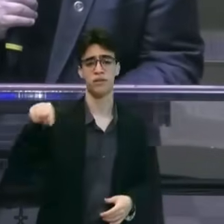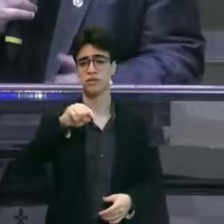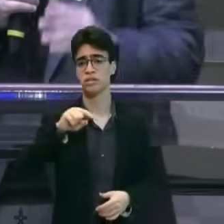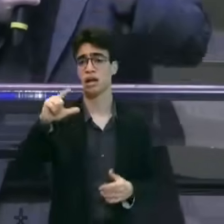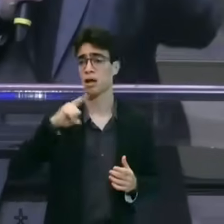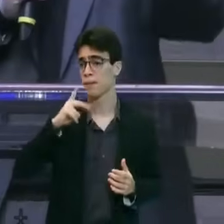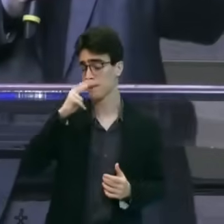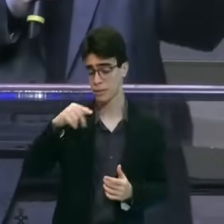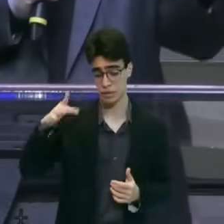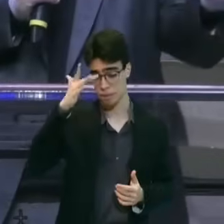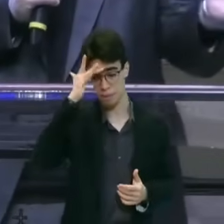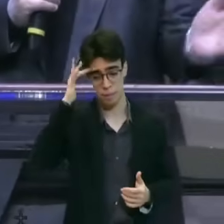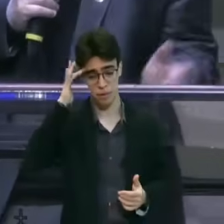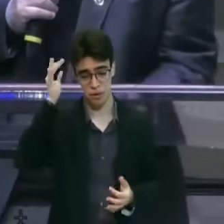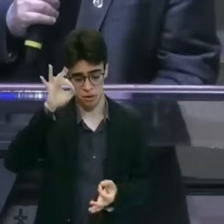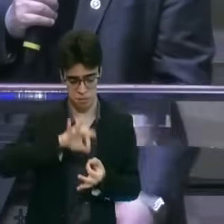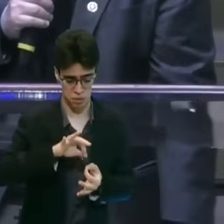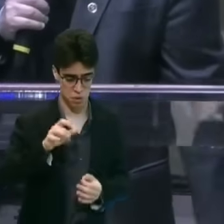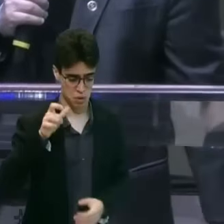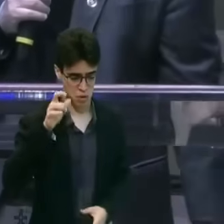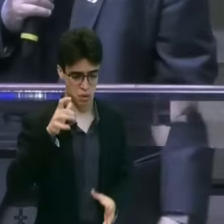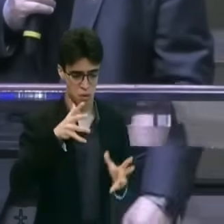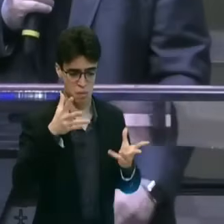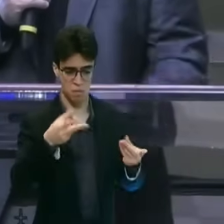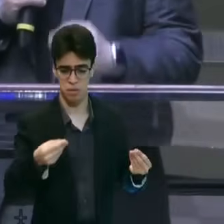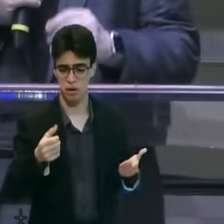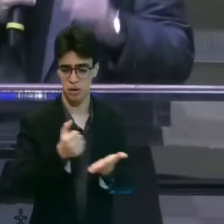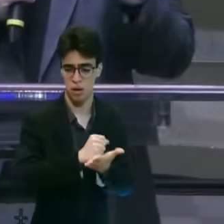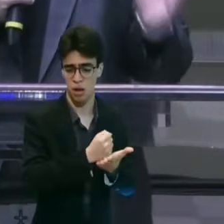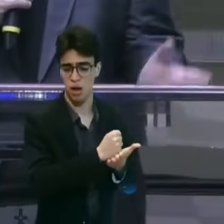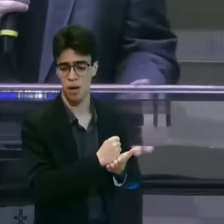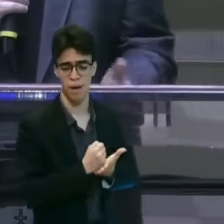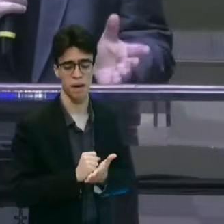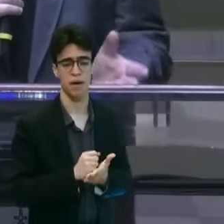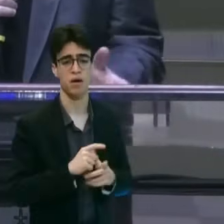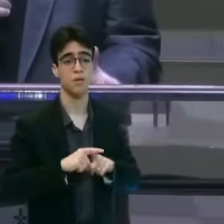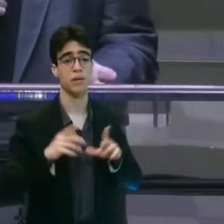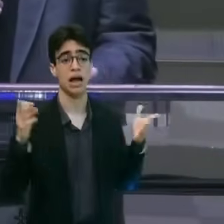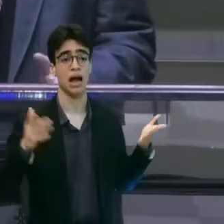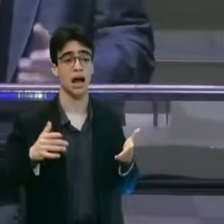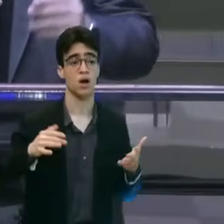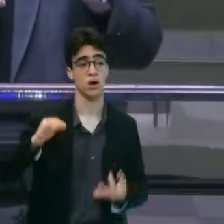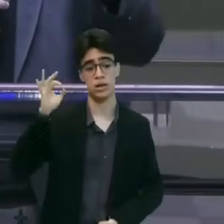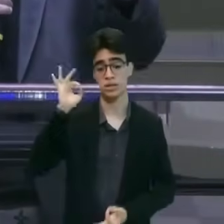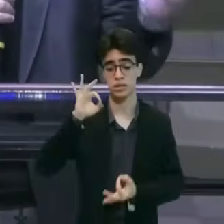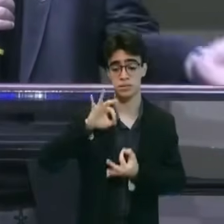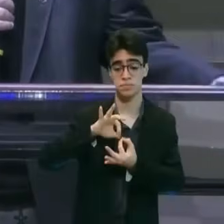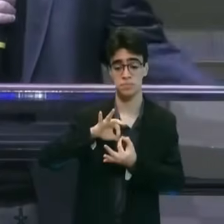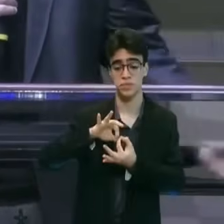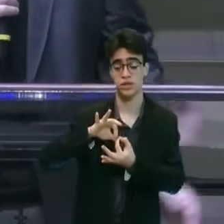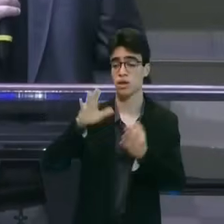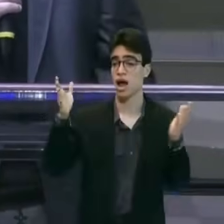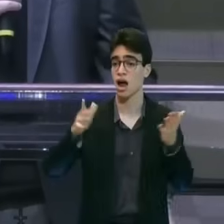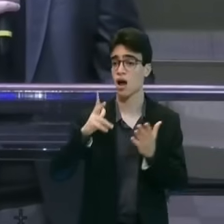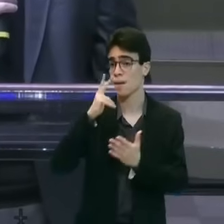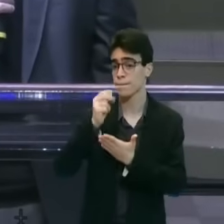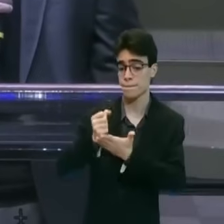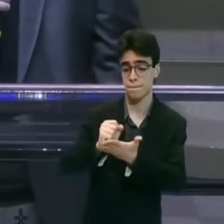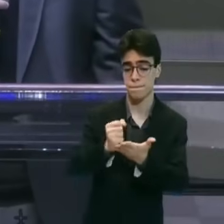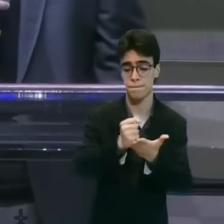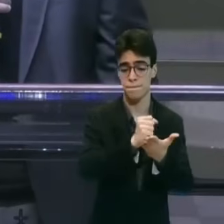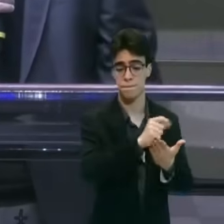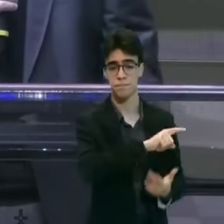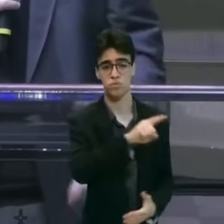que governa os poderes espirituais do espaço e o espírito que agora controla os que desobedecem a